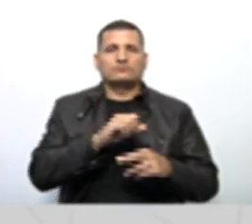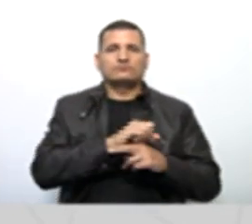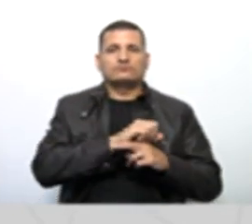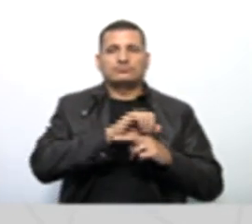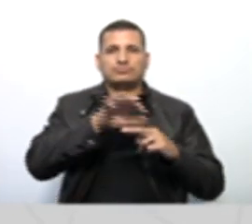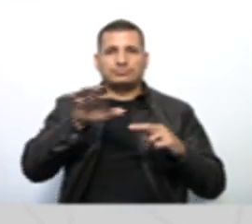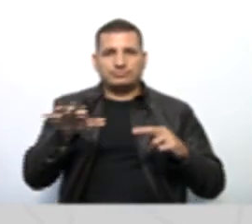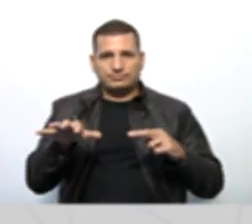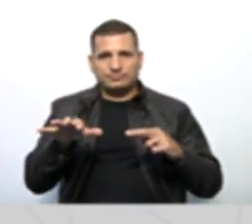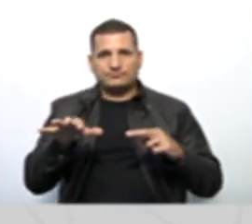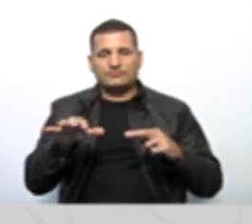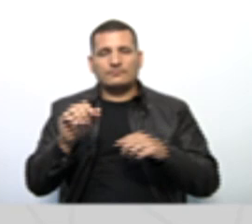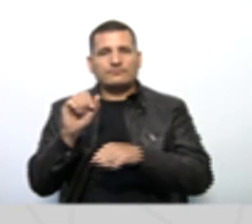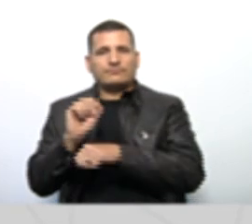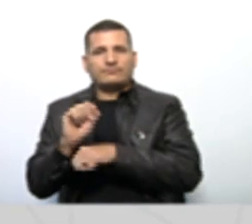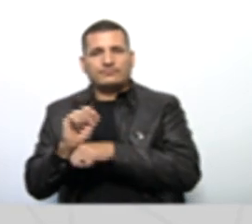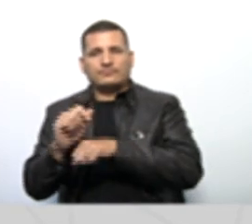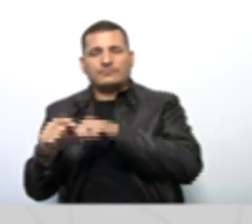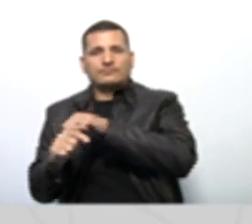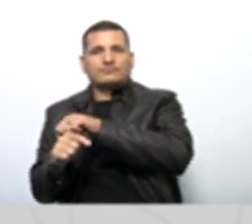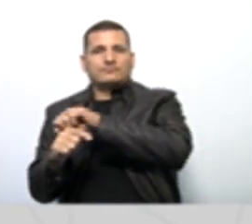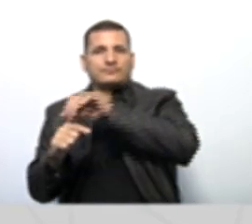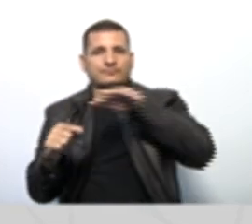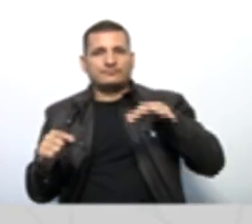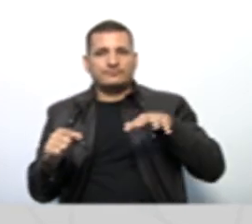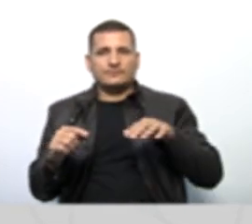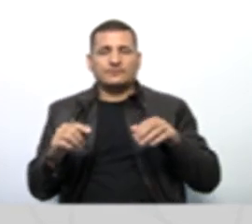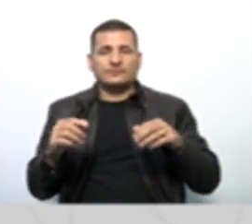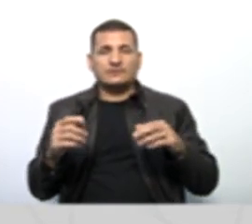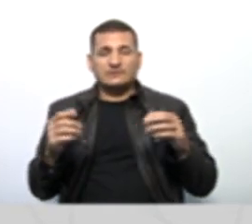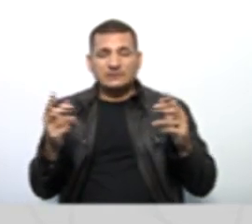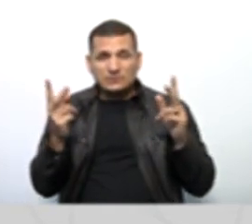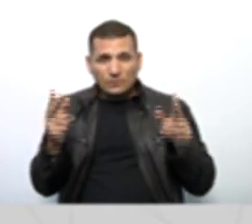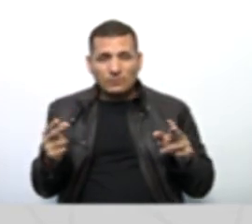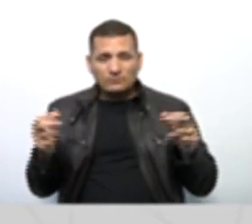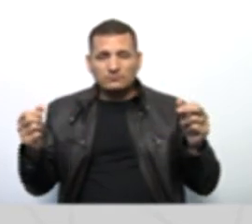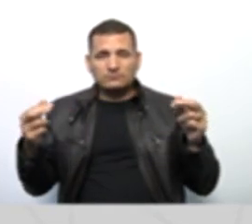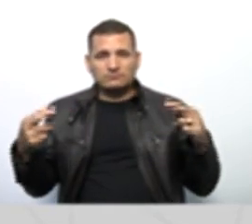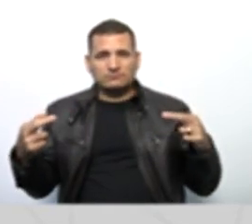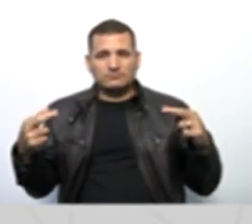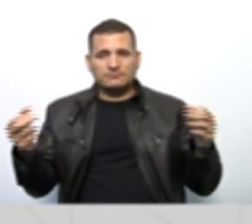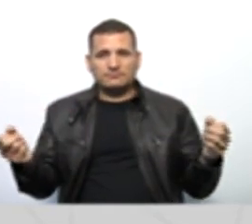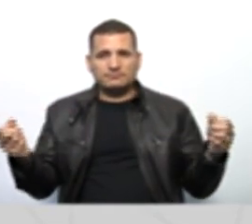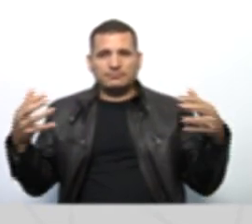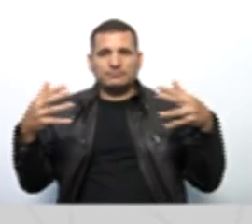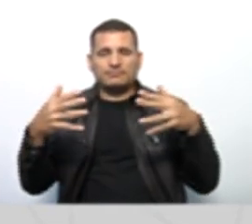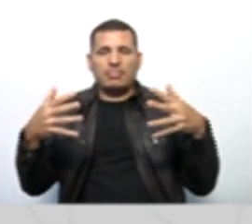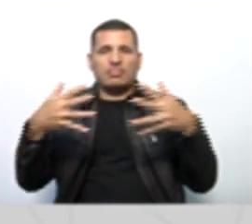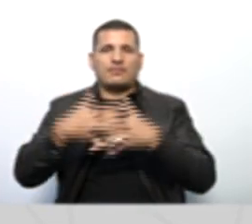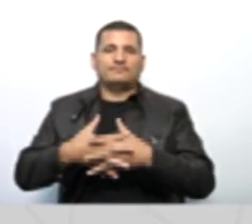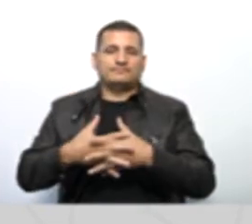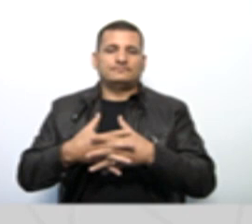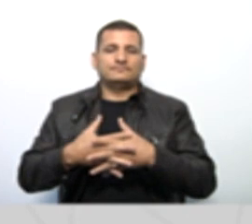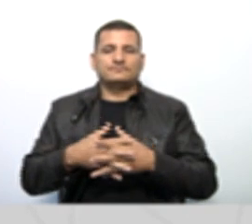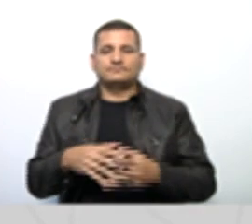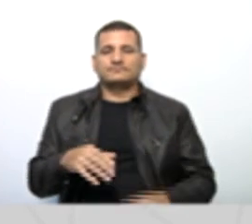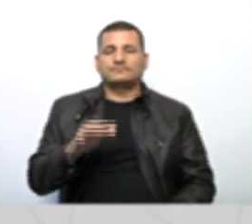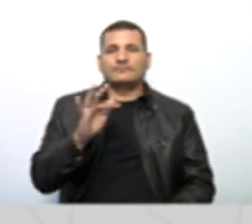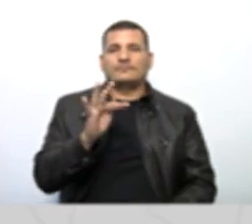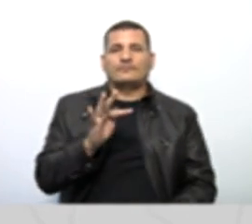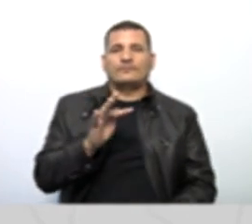transmitir os dois juntos não se bate em três carros e bati nele já pessoal comunicação full duplex